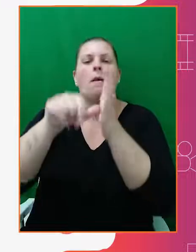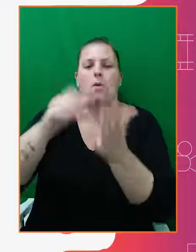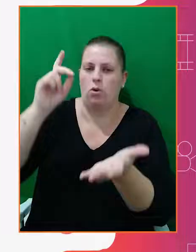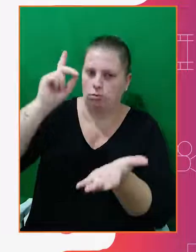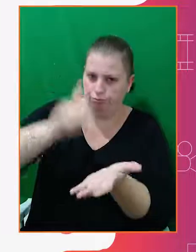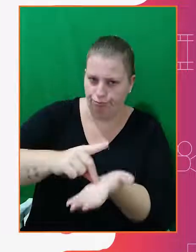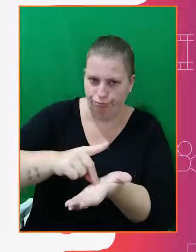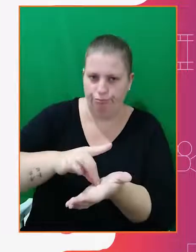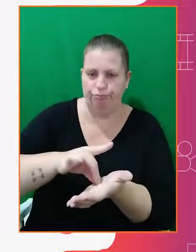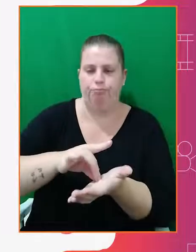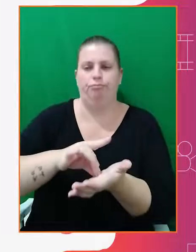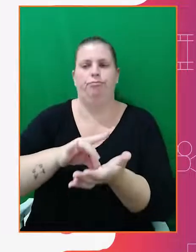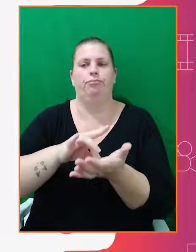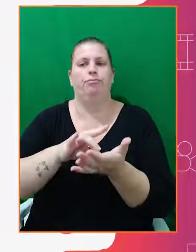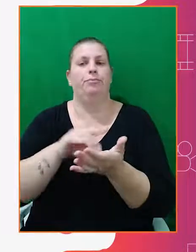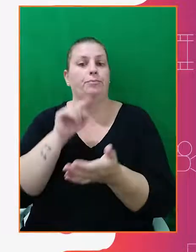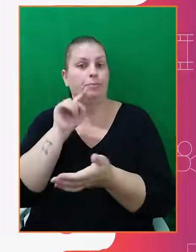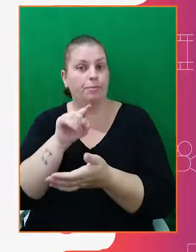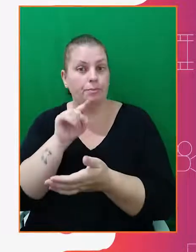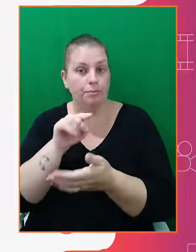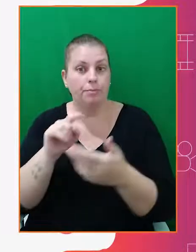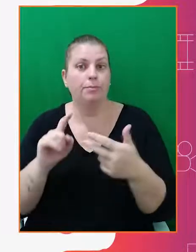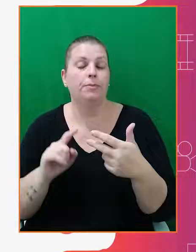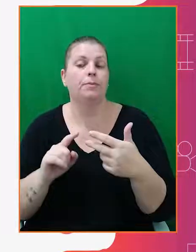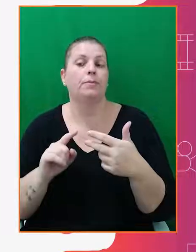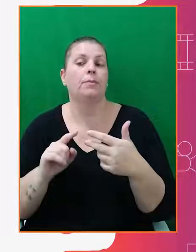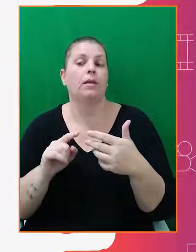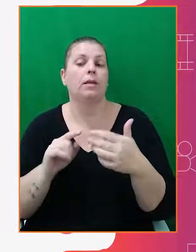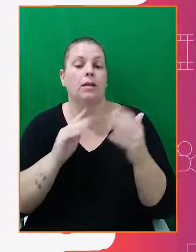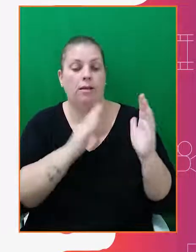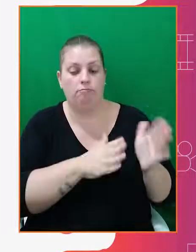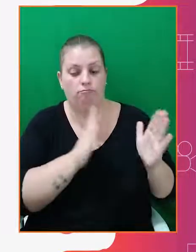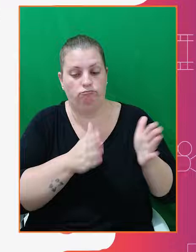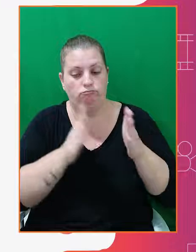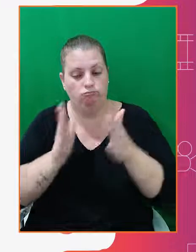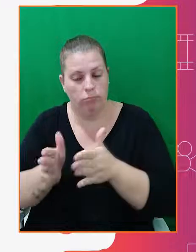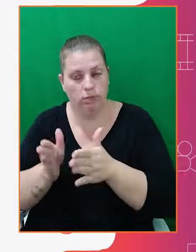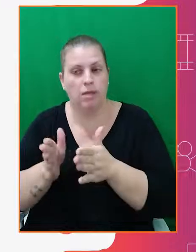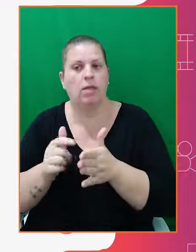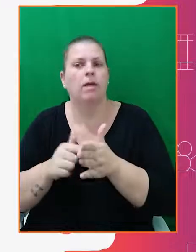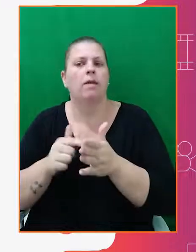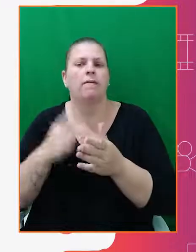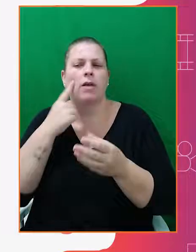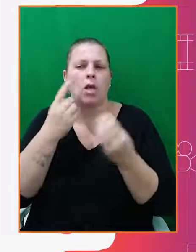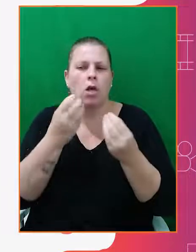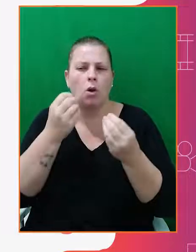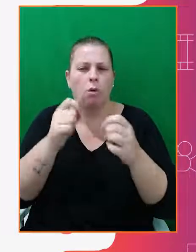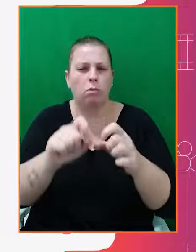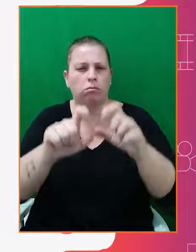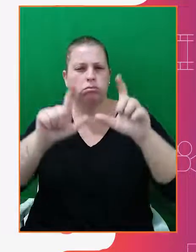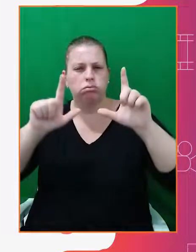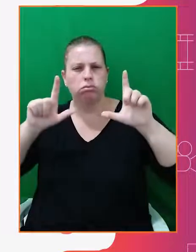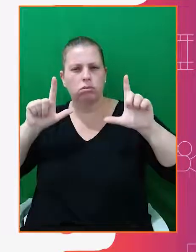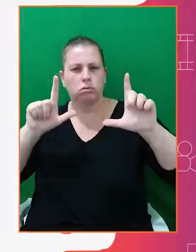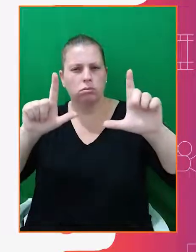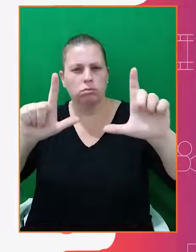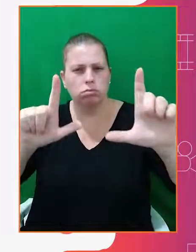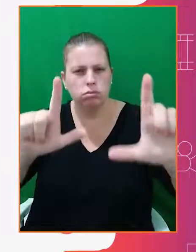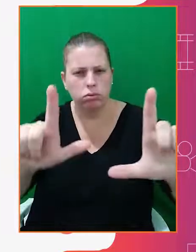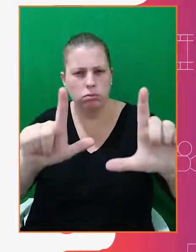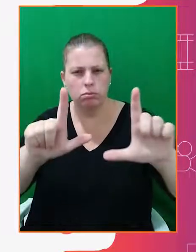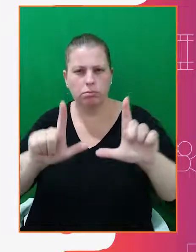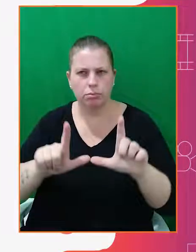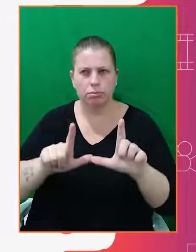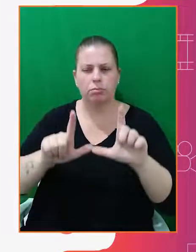vai acontecer na animação. A partir dessa etapa também que a gente vai entender como as proporções estão na tela